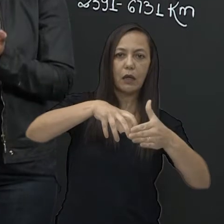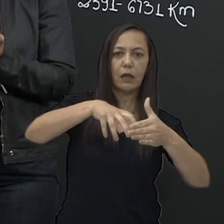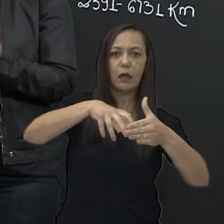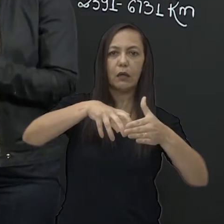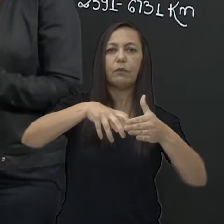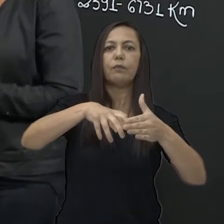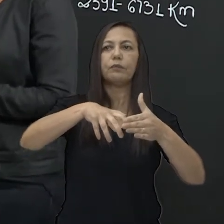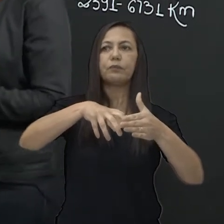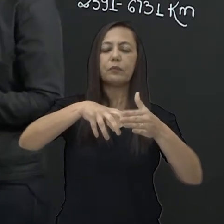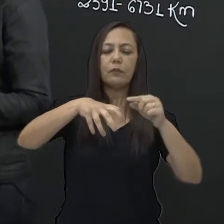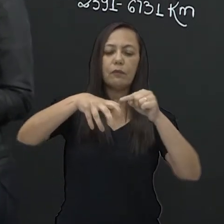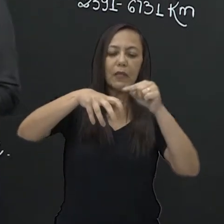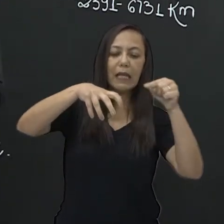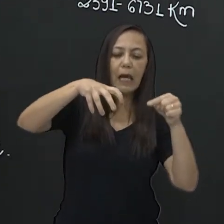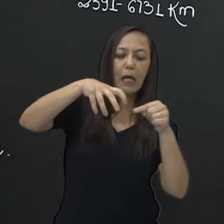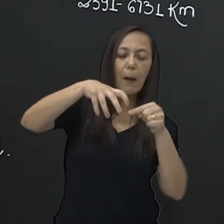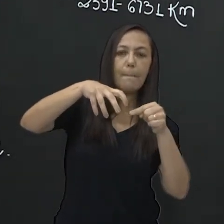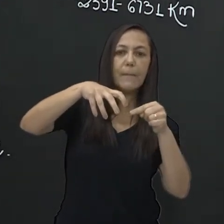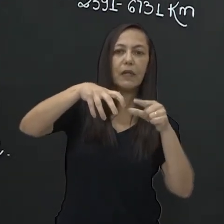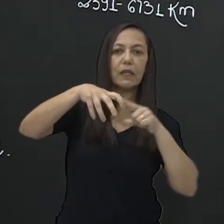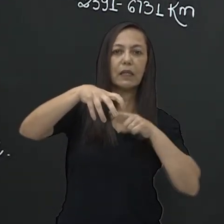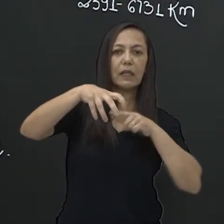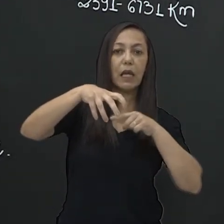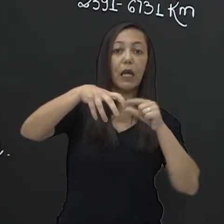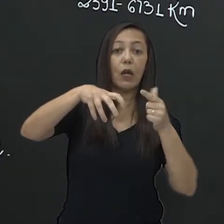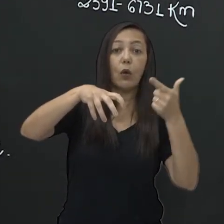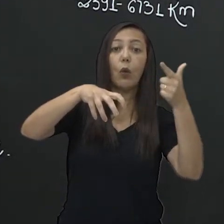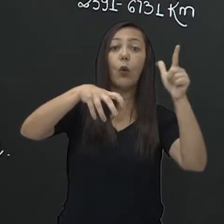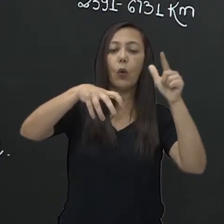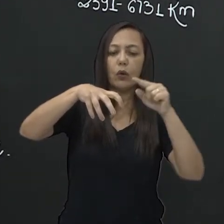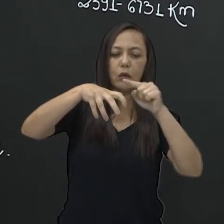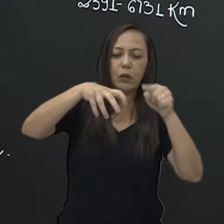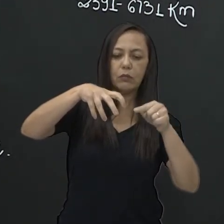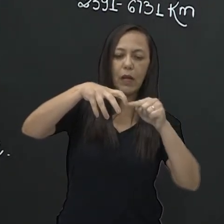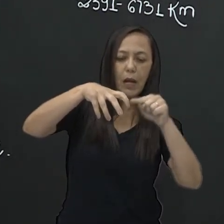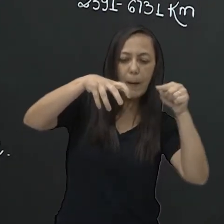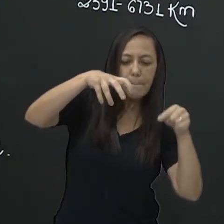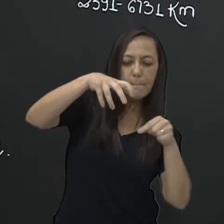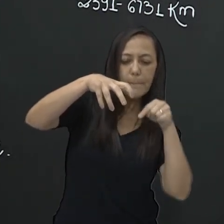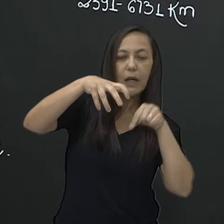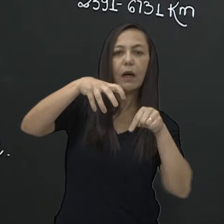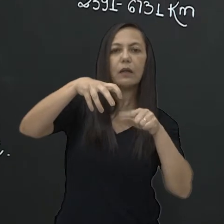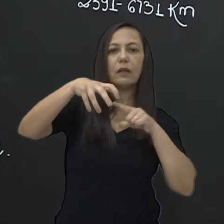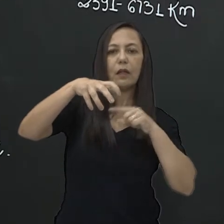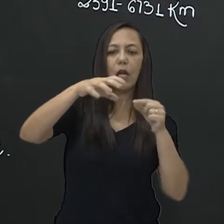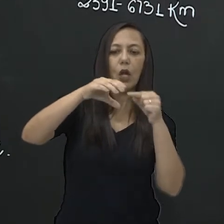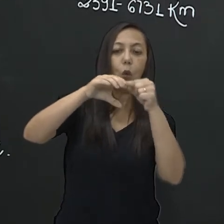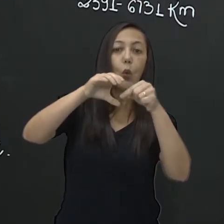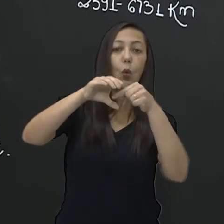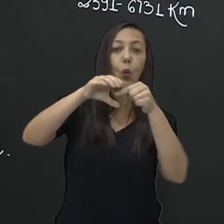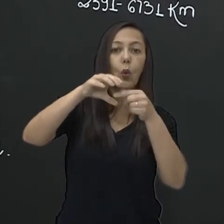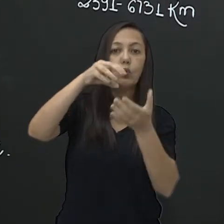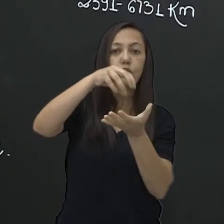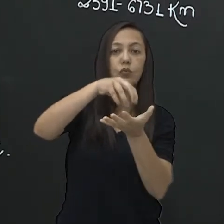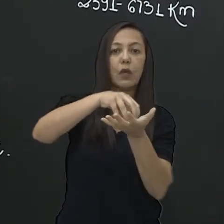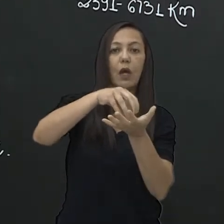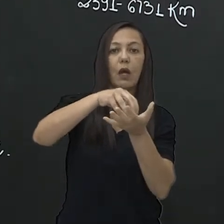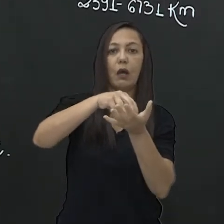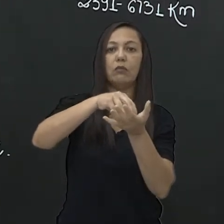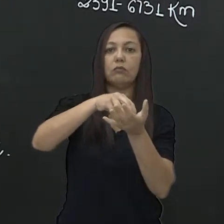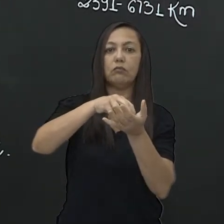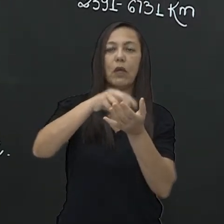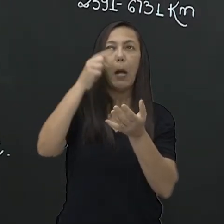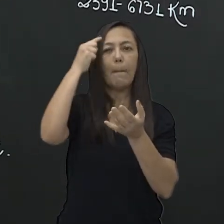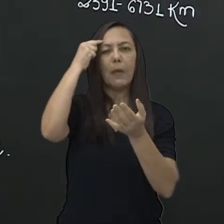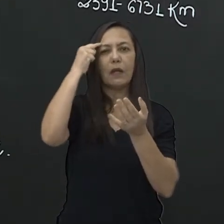envolve. Abaixo da crosta eu tenho o manto, abaixo do manto eu tenho um núcleo. Você imagina então a Terra, tem